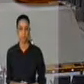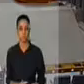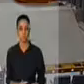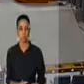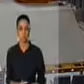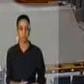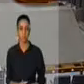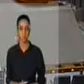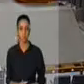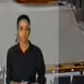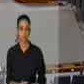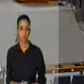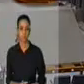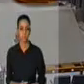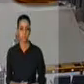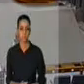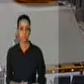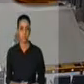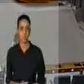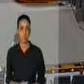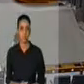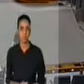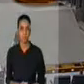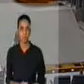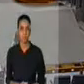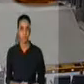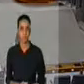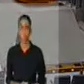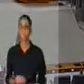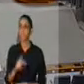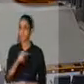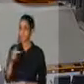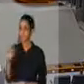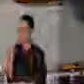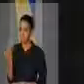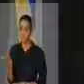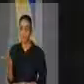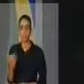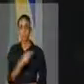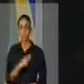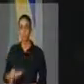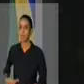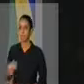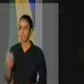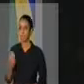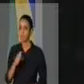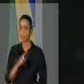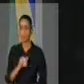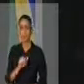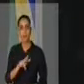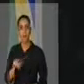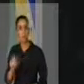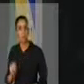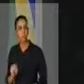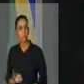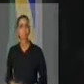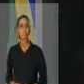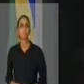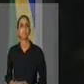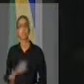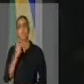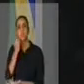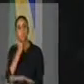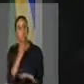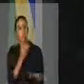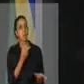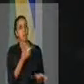Senhor presidente, ministro da Saúde Ricardo Barros, meus deputados,